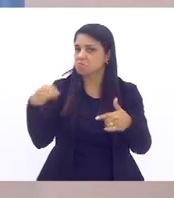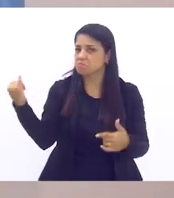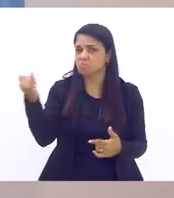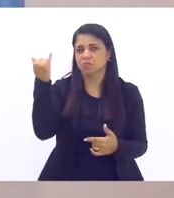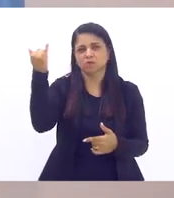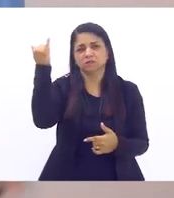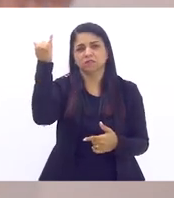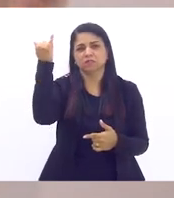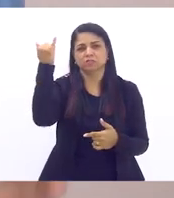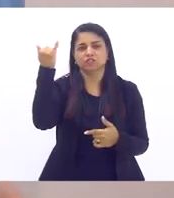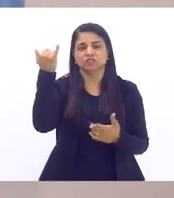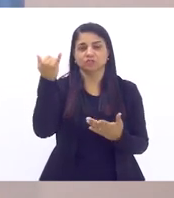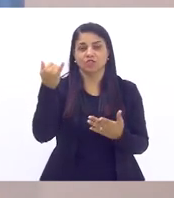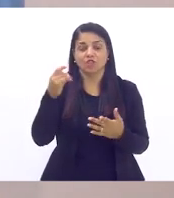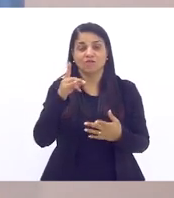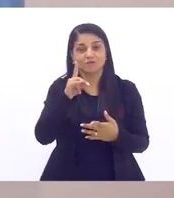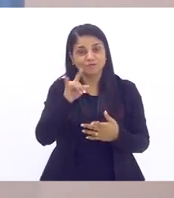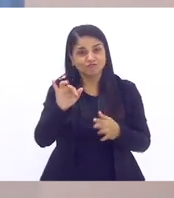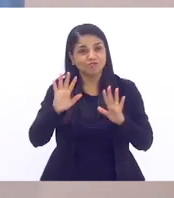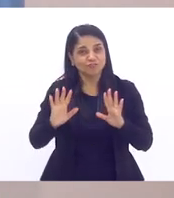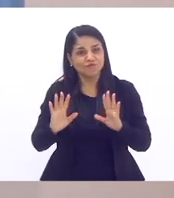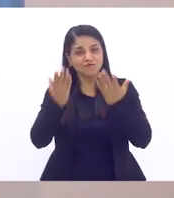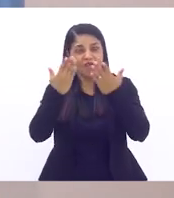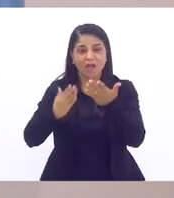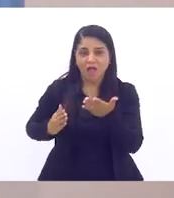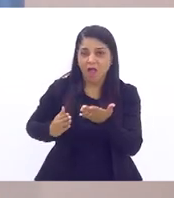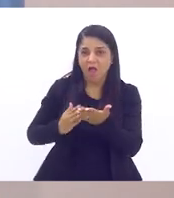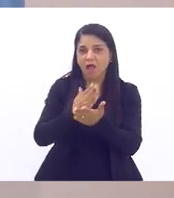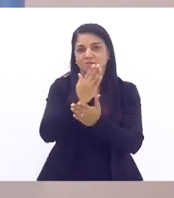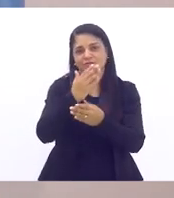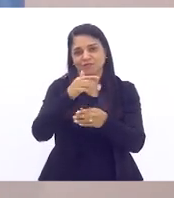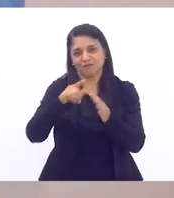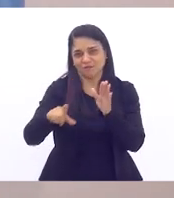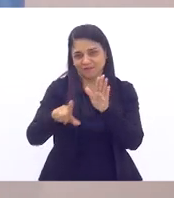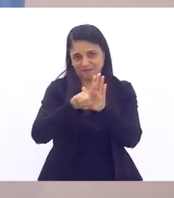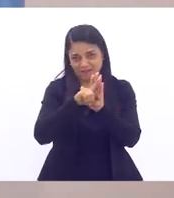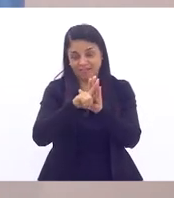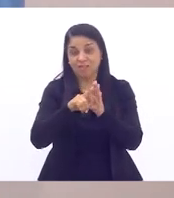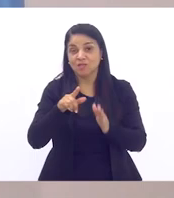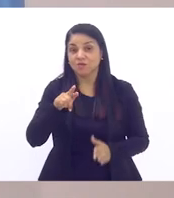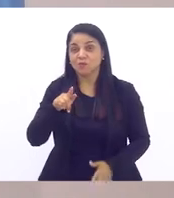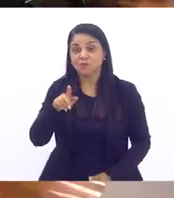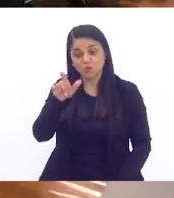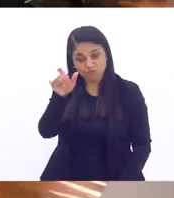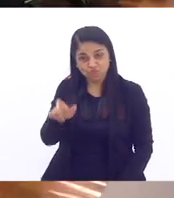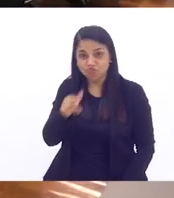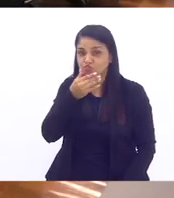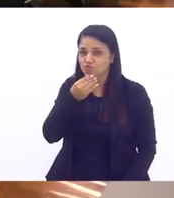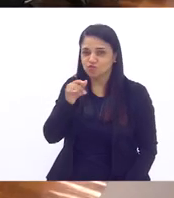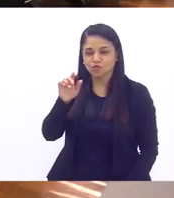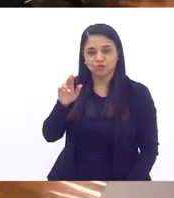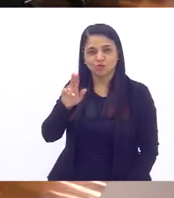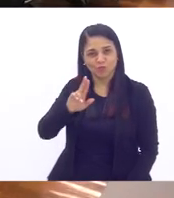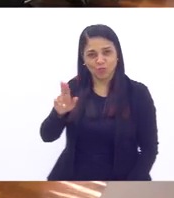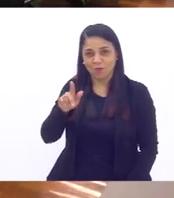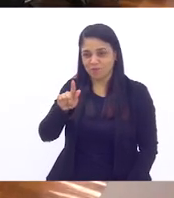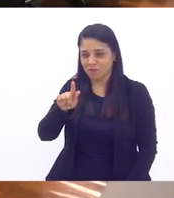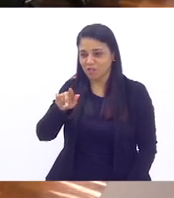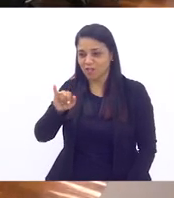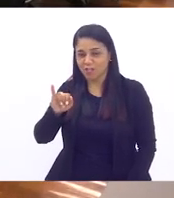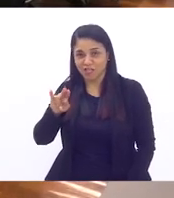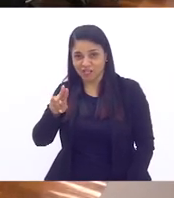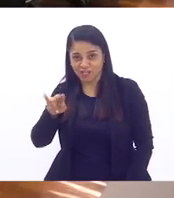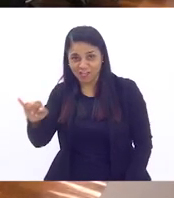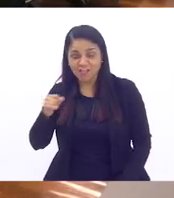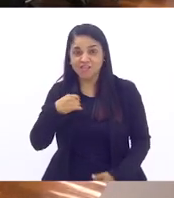necessária e vai ser um dia de festa do dia de aprovação dessa lei e que o Gui possa estar presente a gente preparar aí uma camisa do Vasco